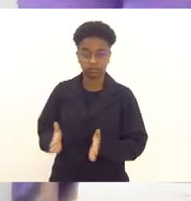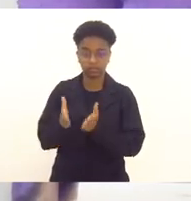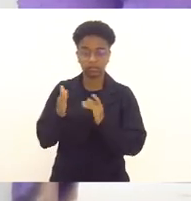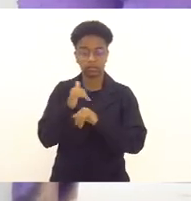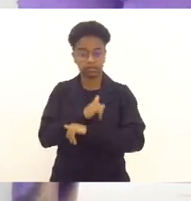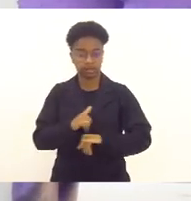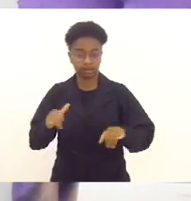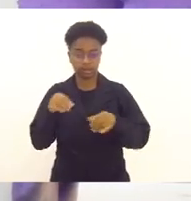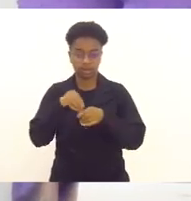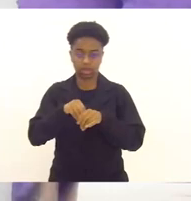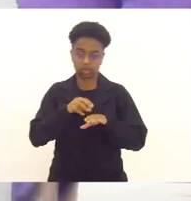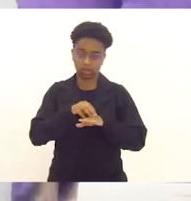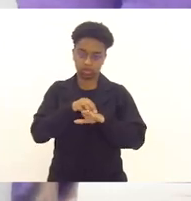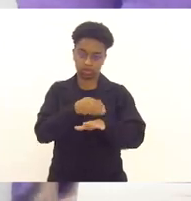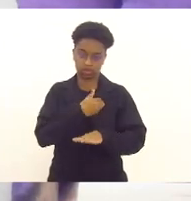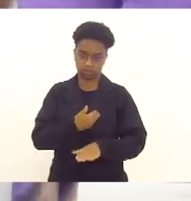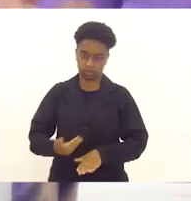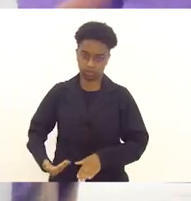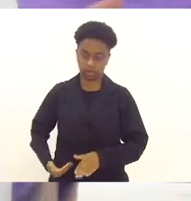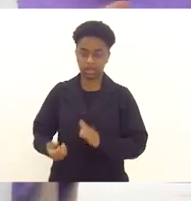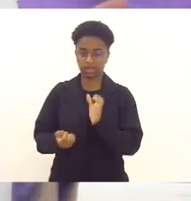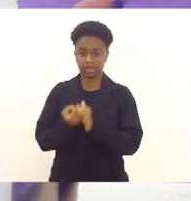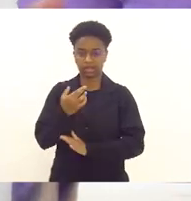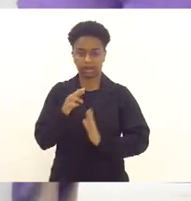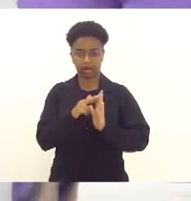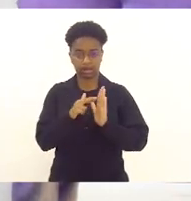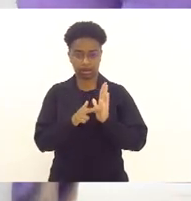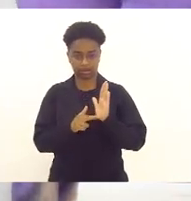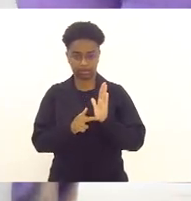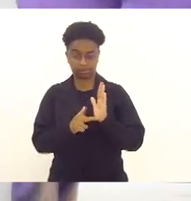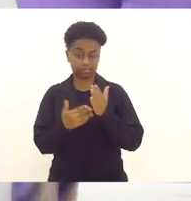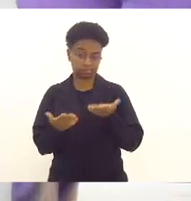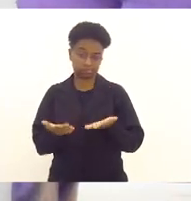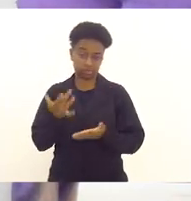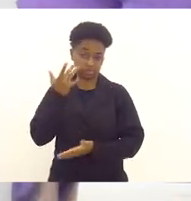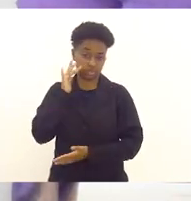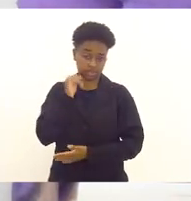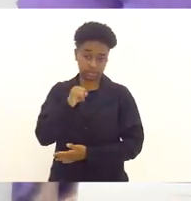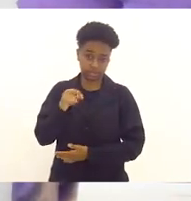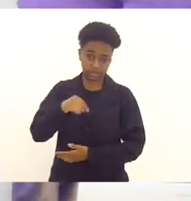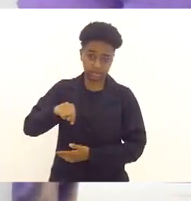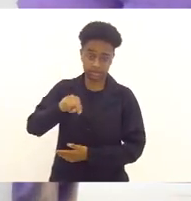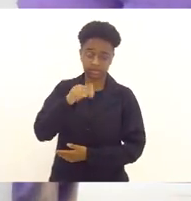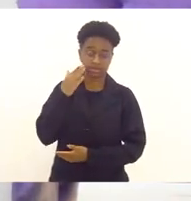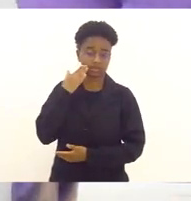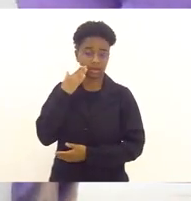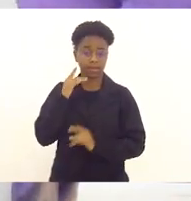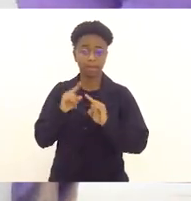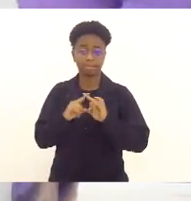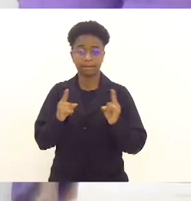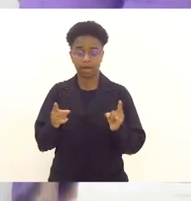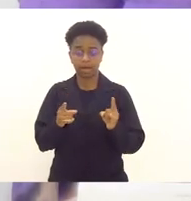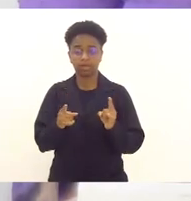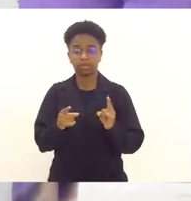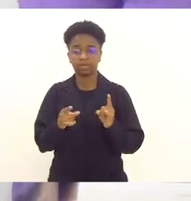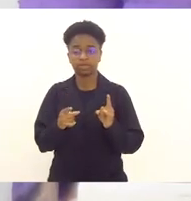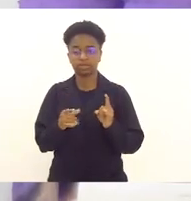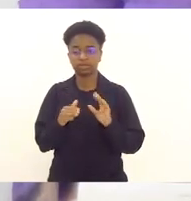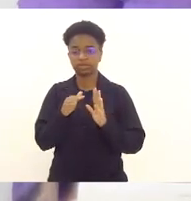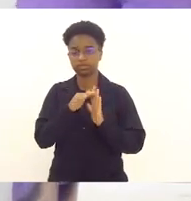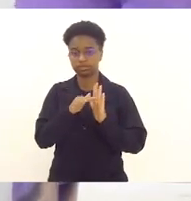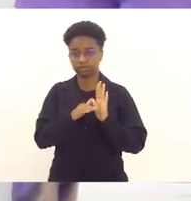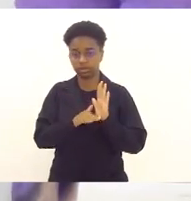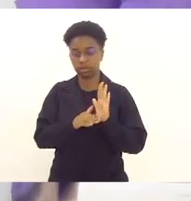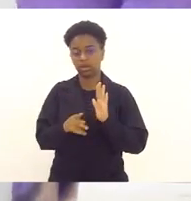públicos a implantação de um protocolo e eu não sei se vocês têm conhecimento do protocolo é adotado pela